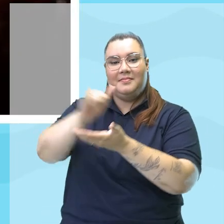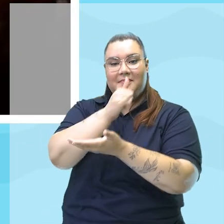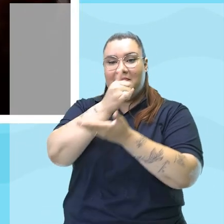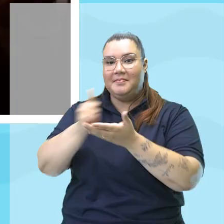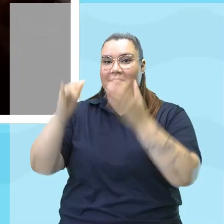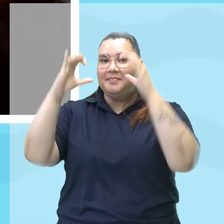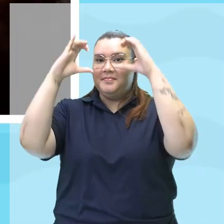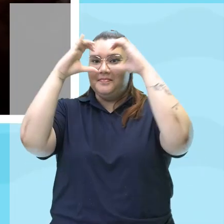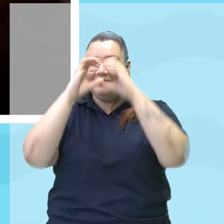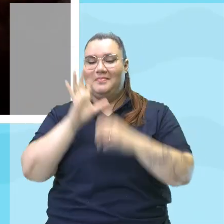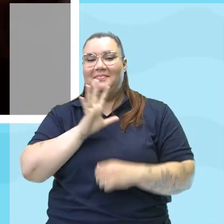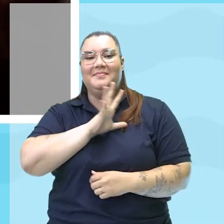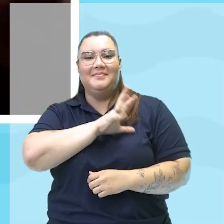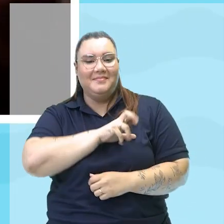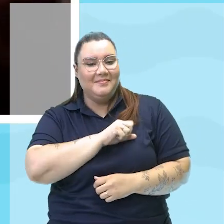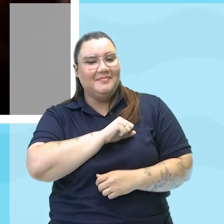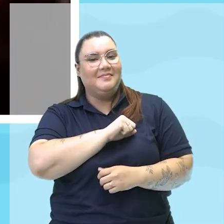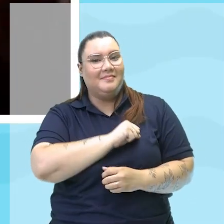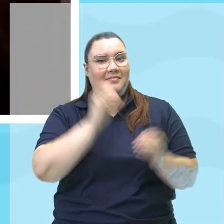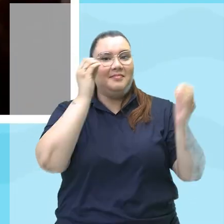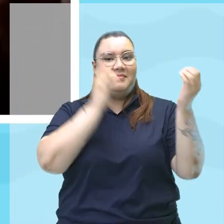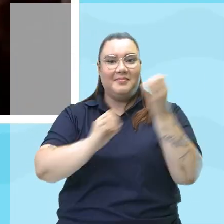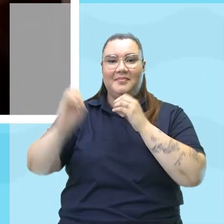Garantido é minha